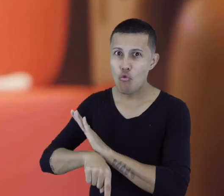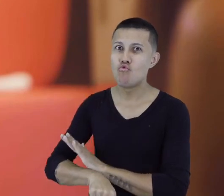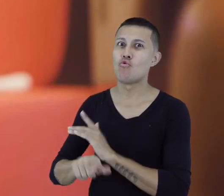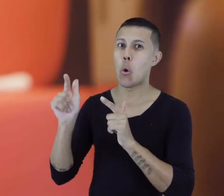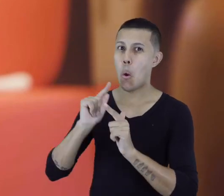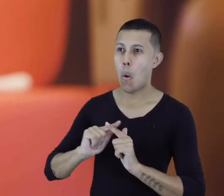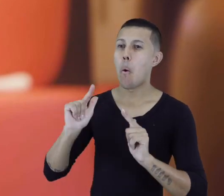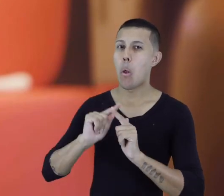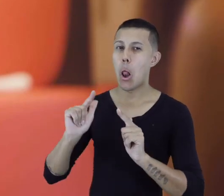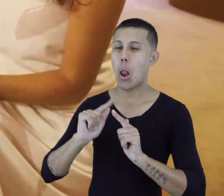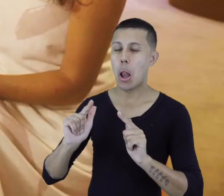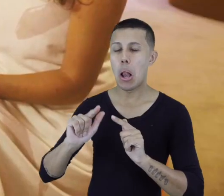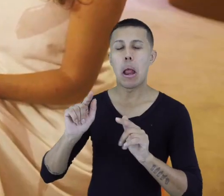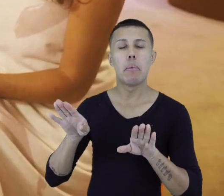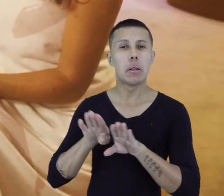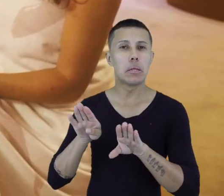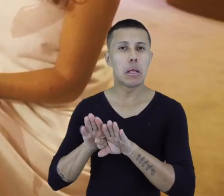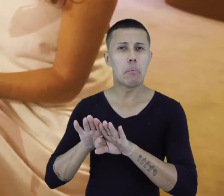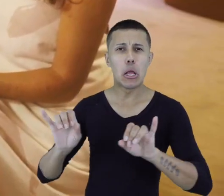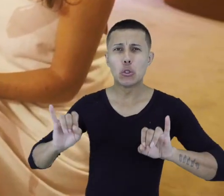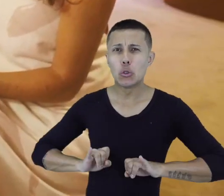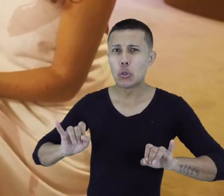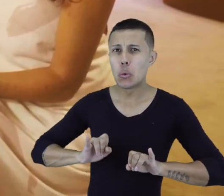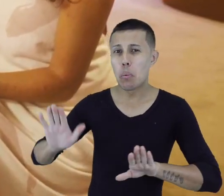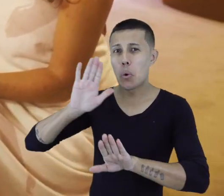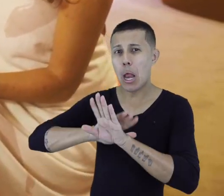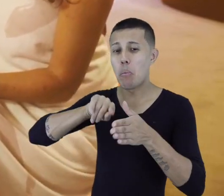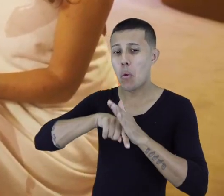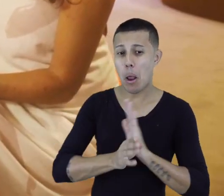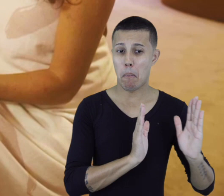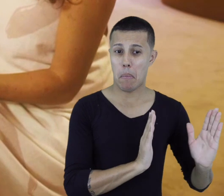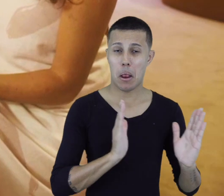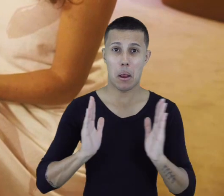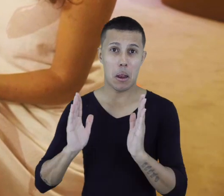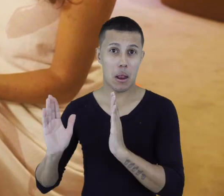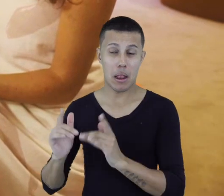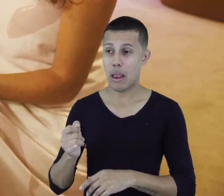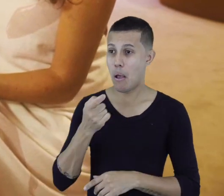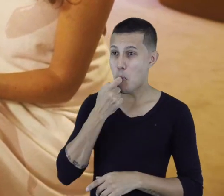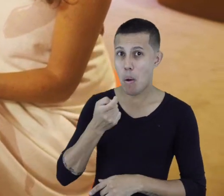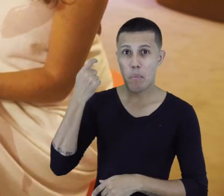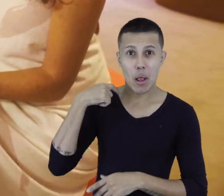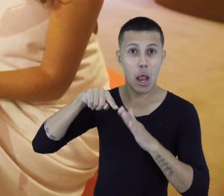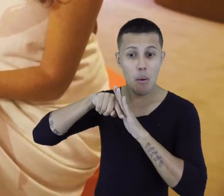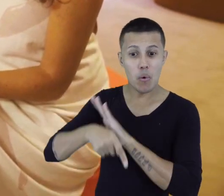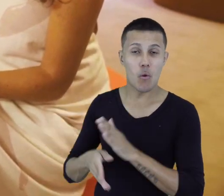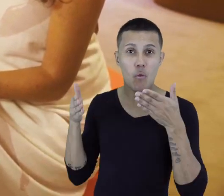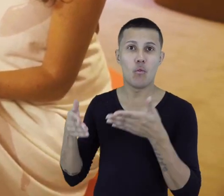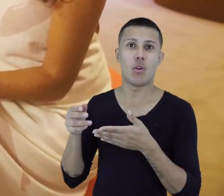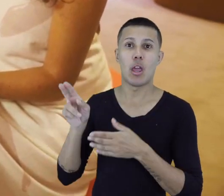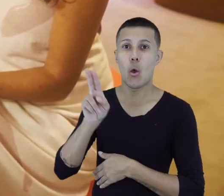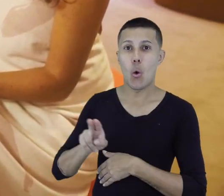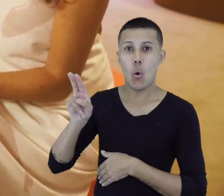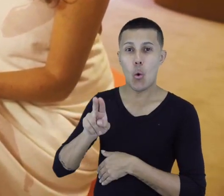Problemas e dores muito profundas de cada fase, né? Recentemente, a gente está, por exemplo, muito aprofundada no